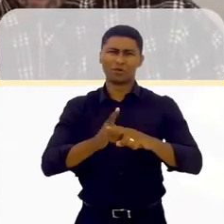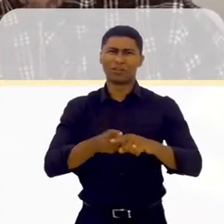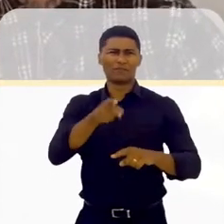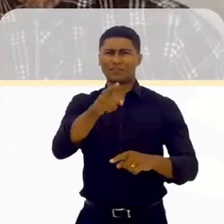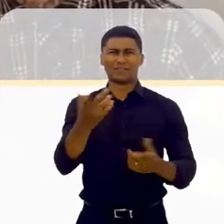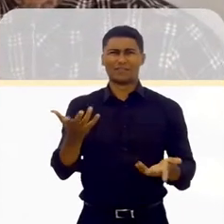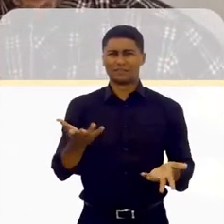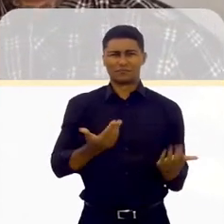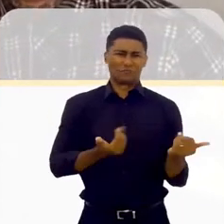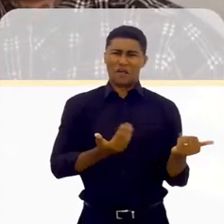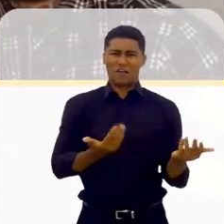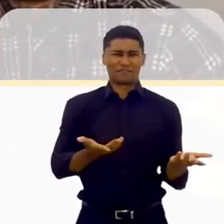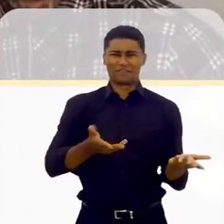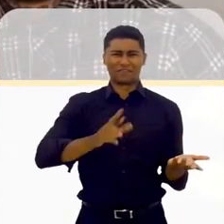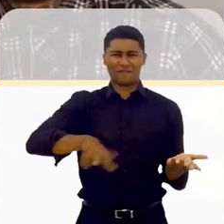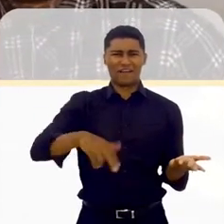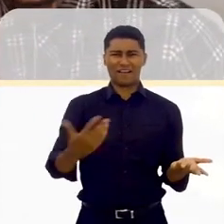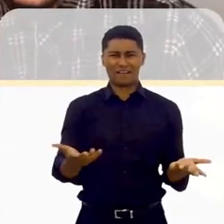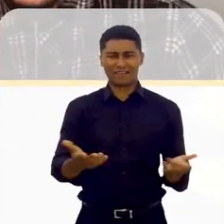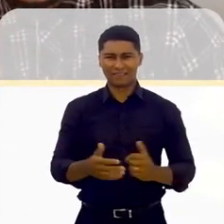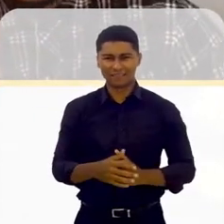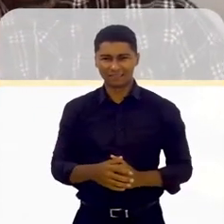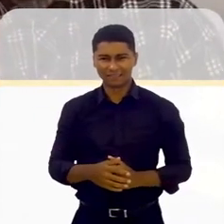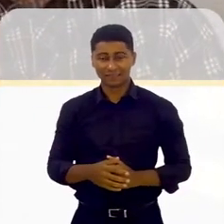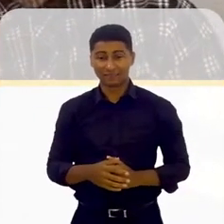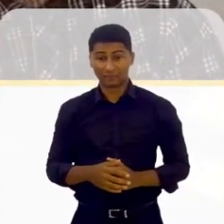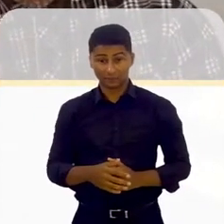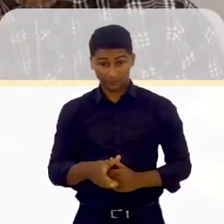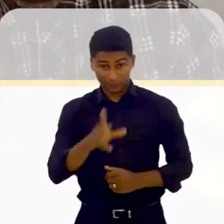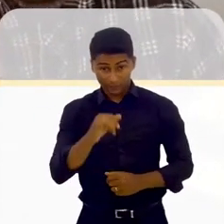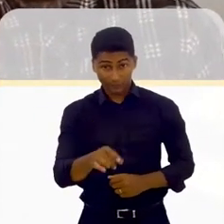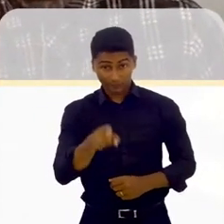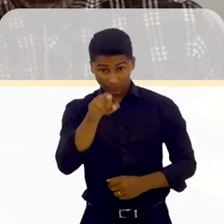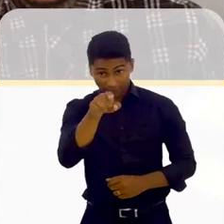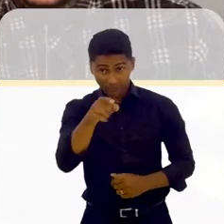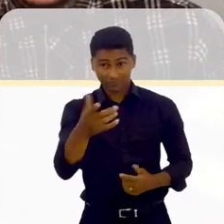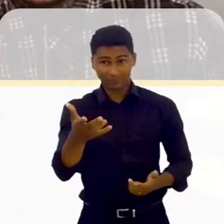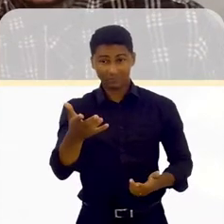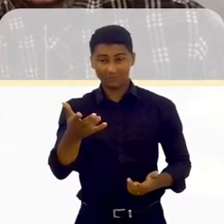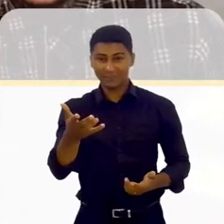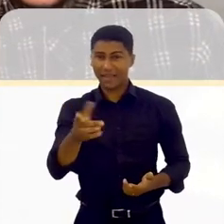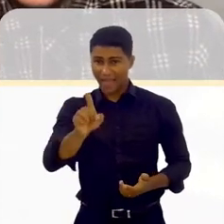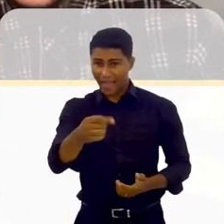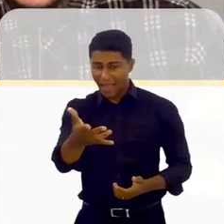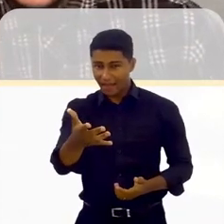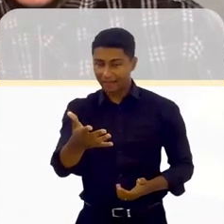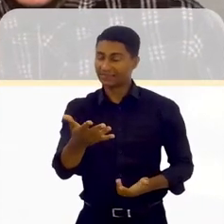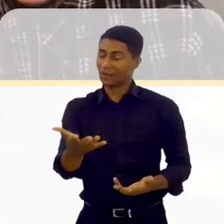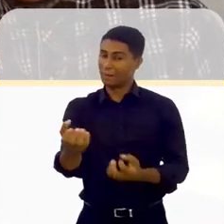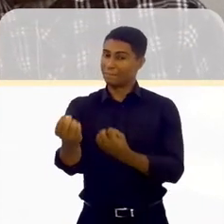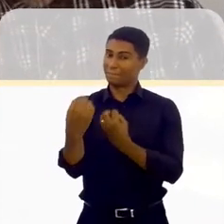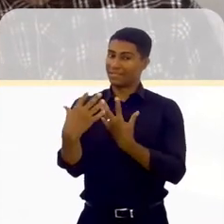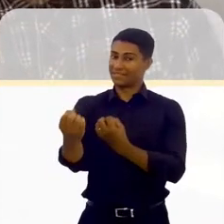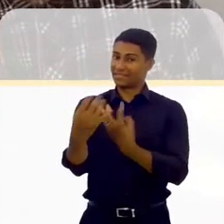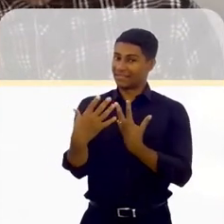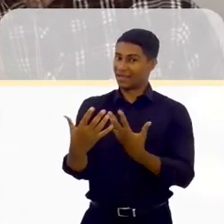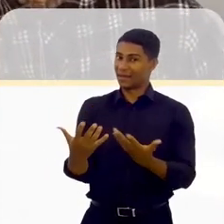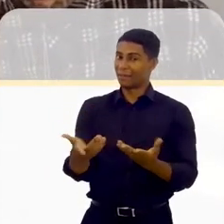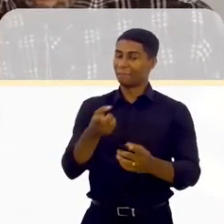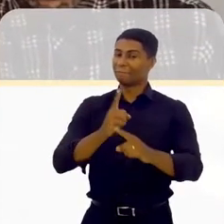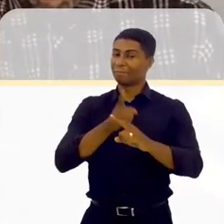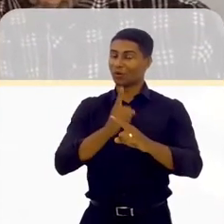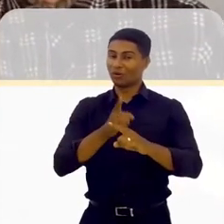não é da época do vinil. A gente não é da A época do não vinil. ser, se você for, você me ensina, me dá o teu endereço